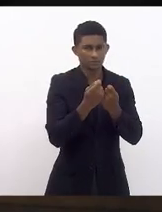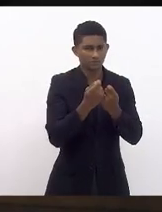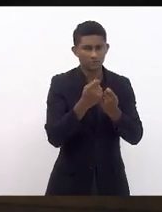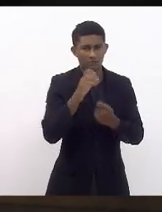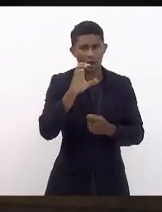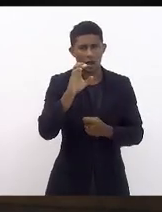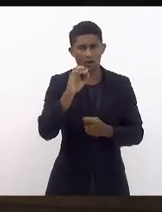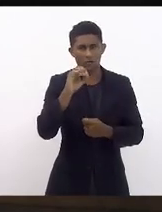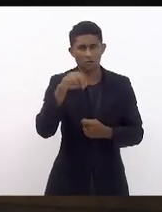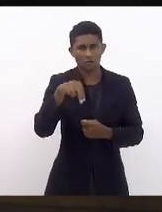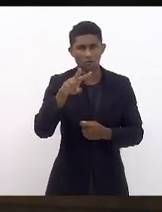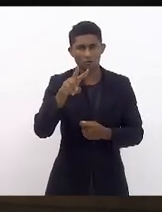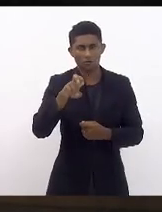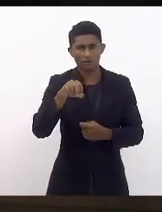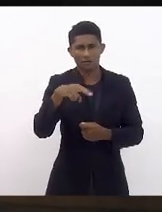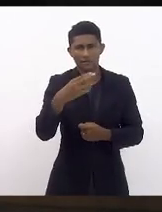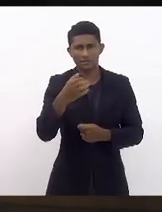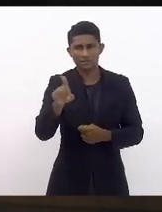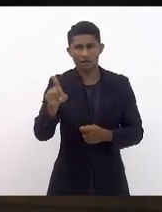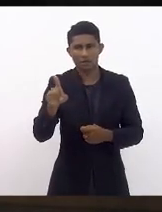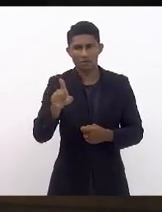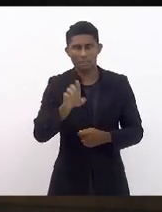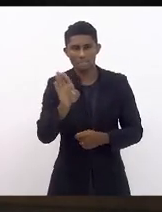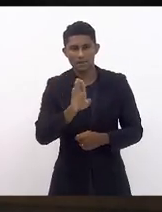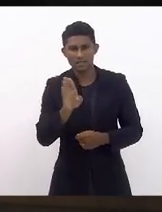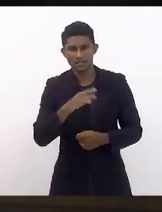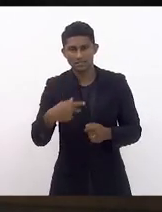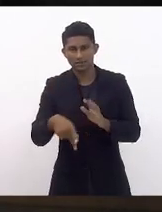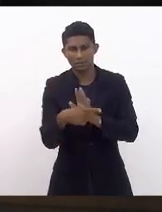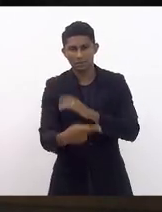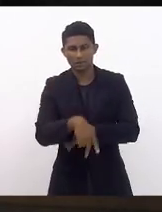Batista Fluminense, estou aqui